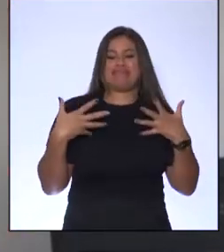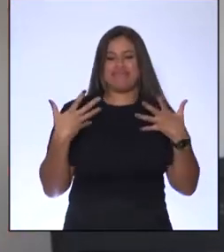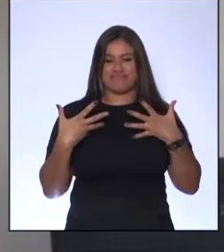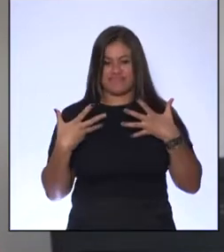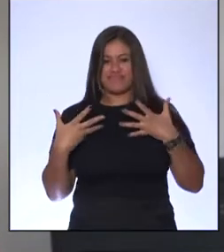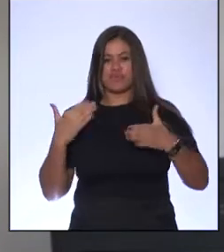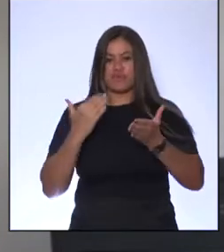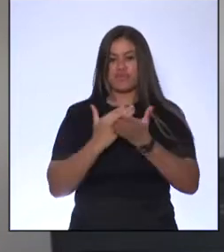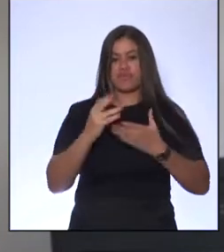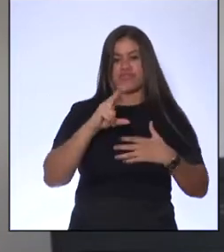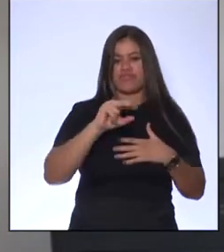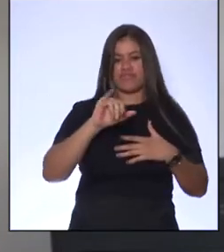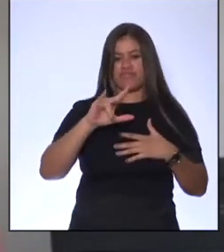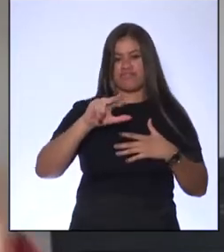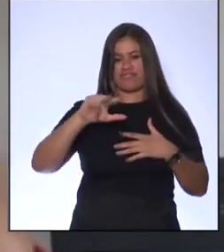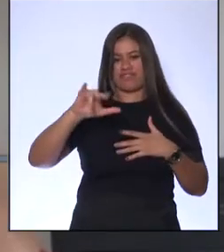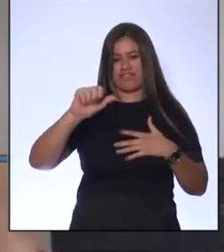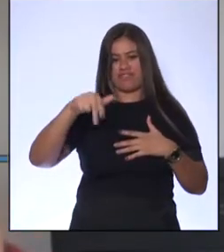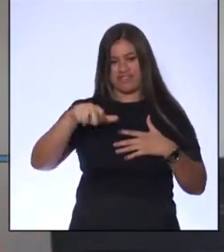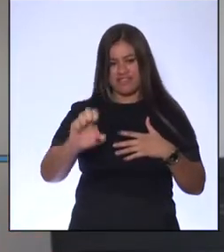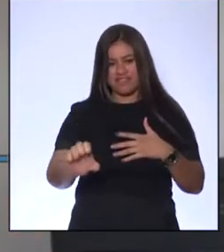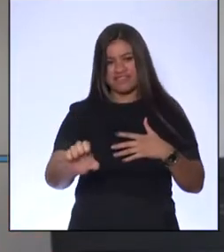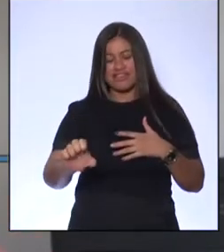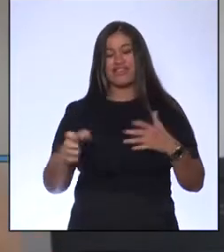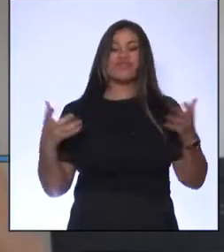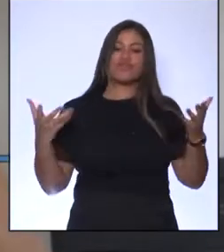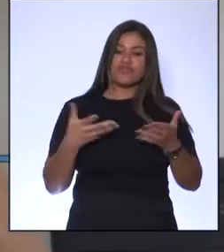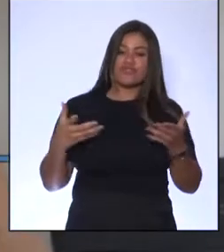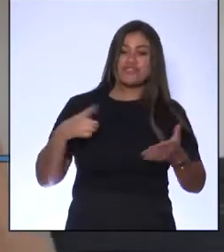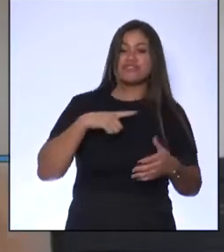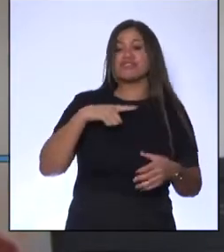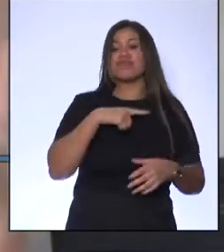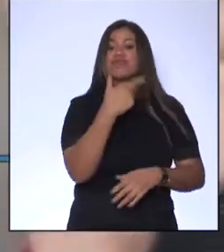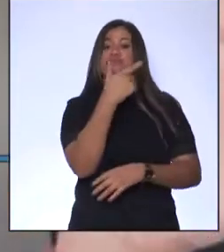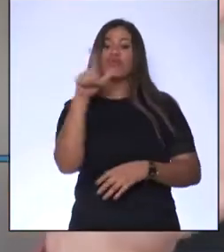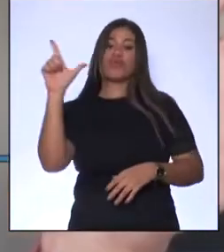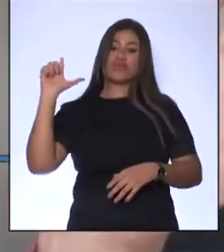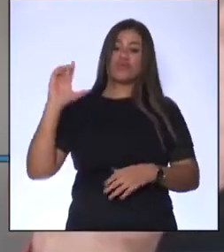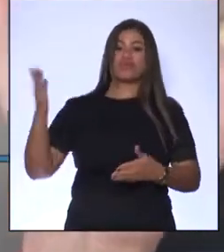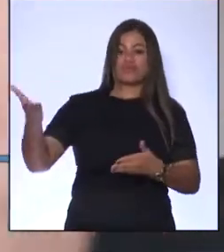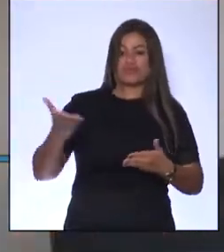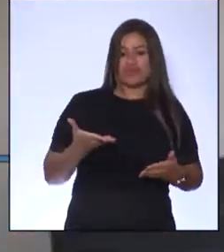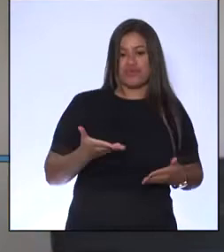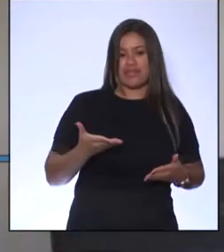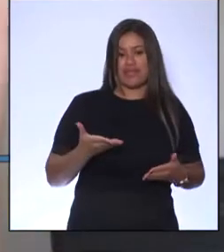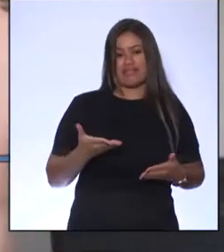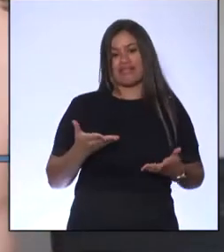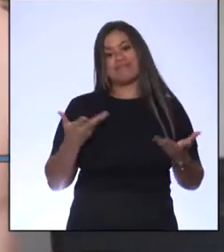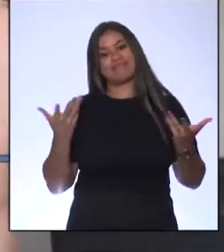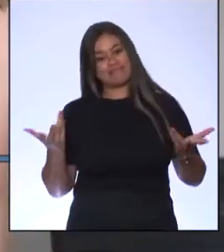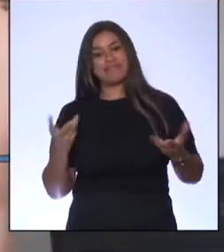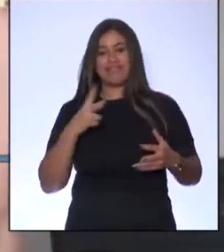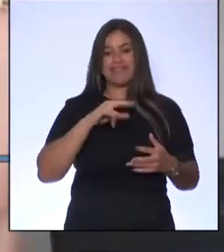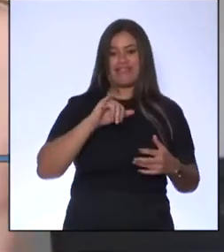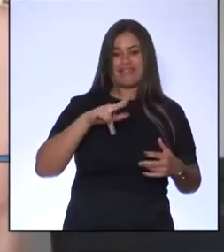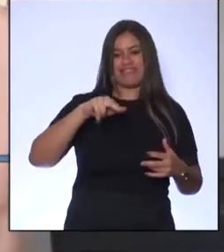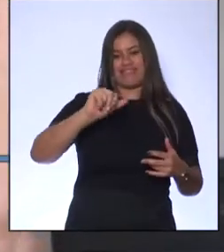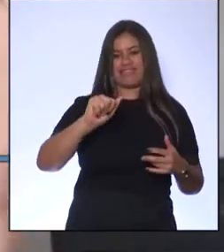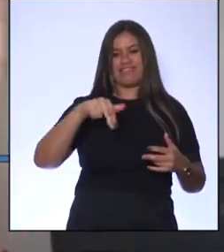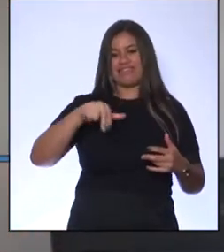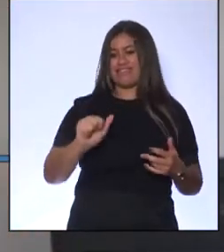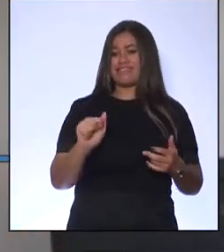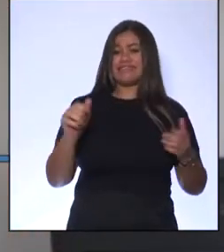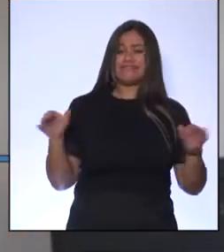Viviane Sena. Hoje nós temos um outro convidado que, como a Viviane Sena, dispensa